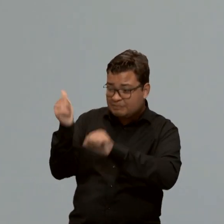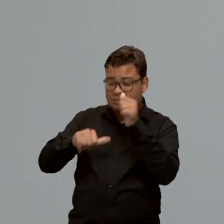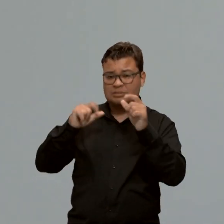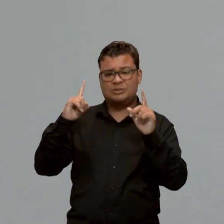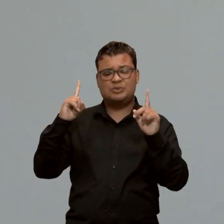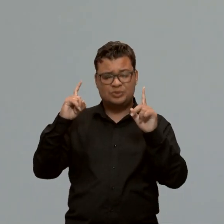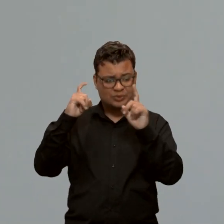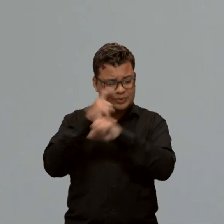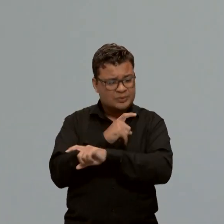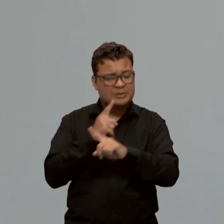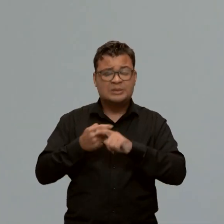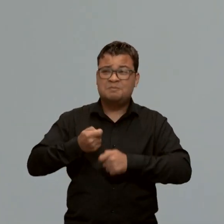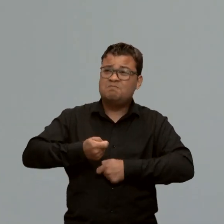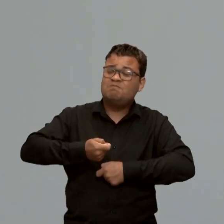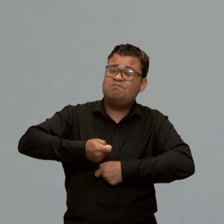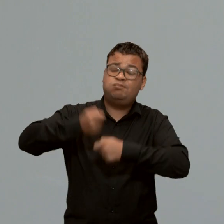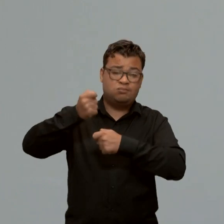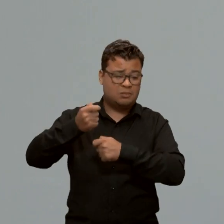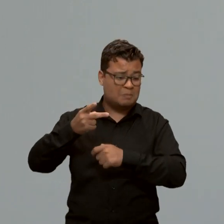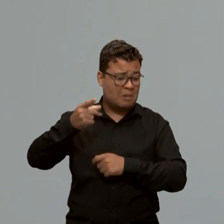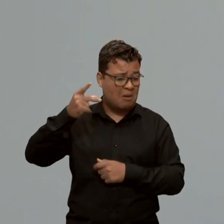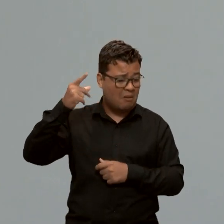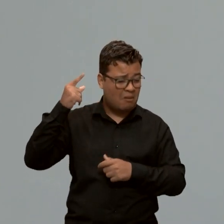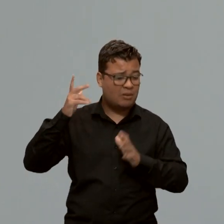fogos de artifício. Mas